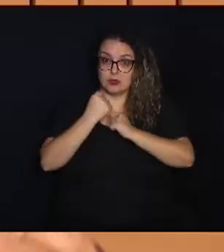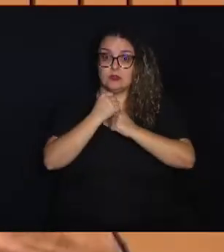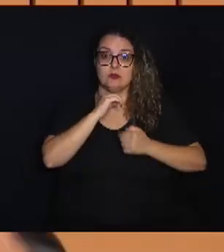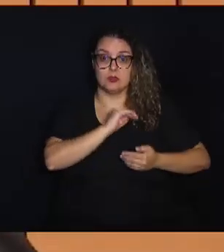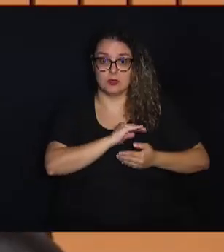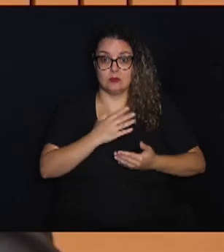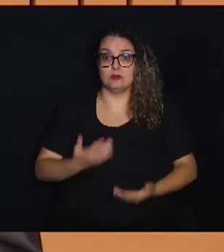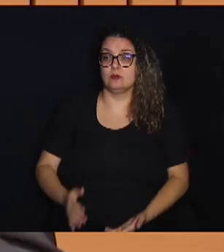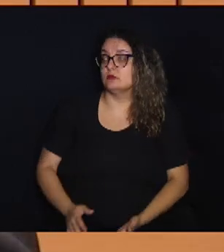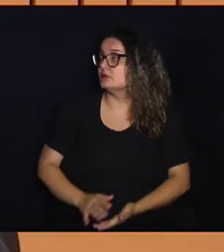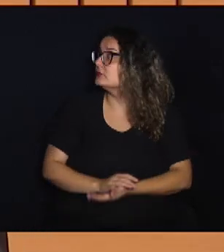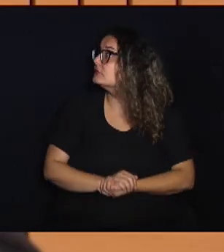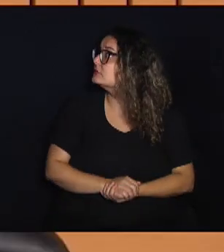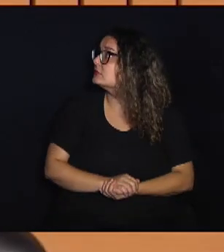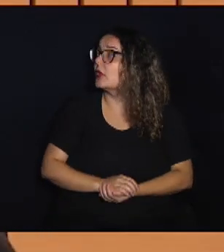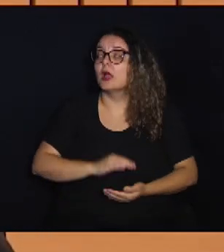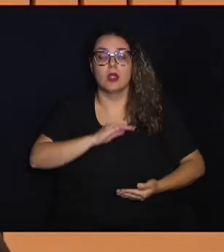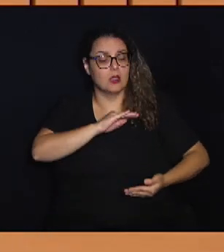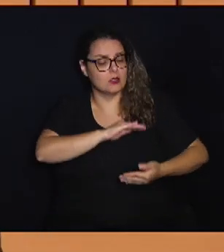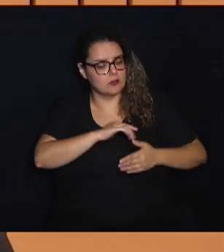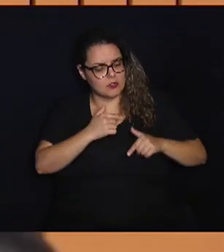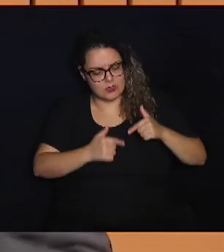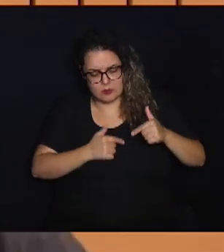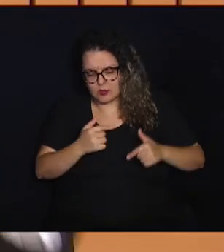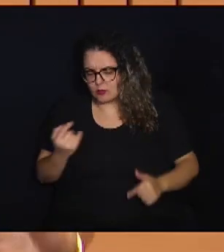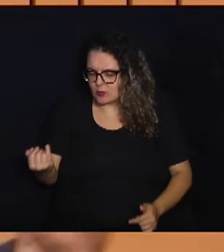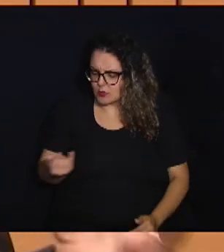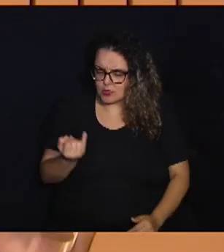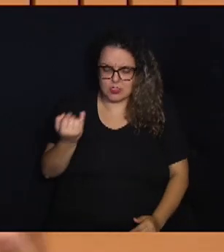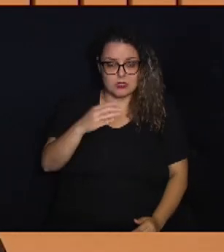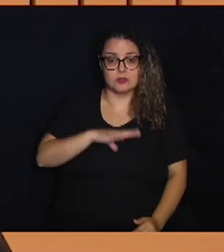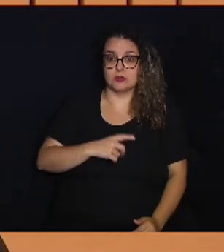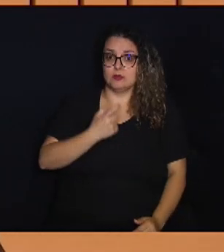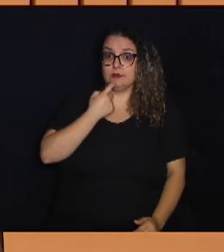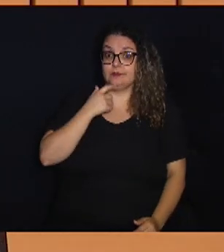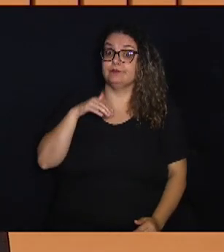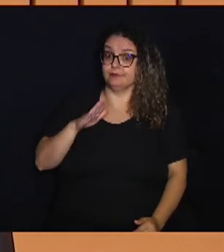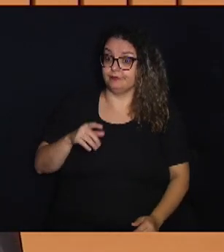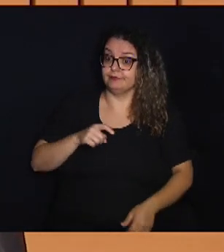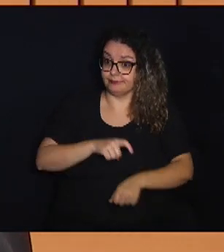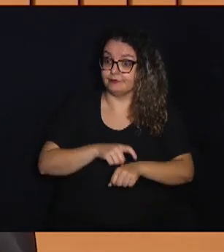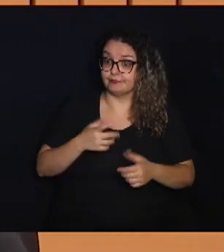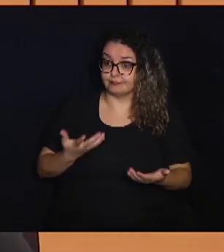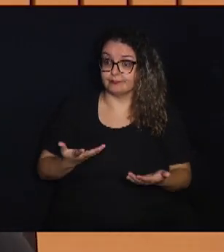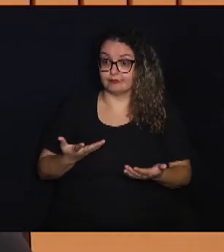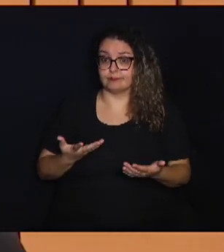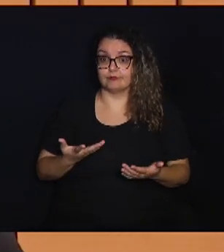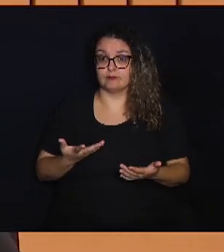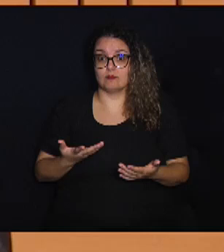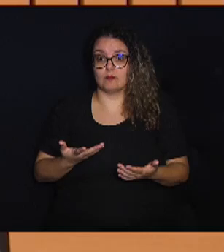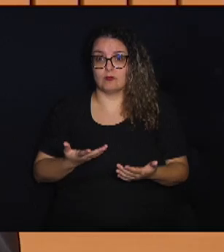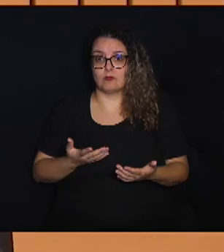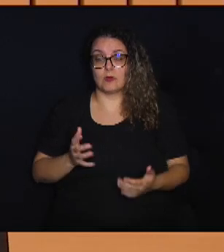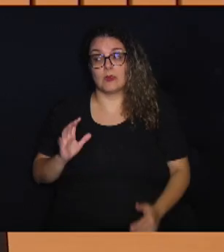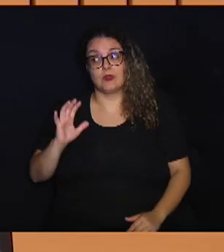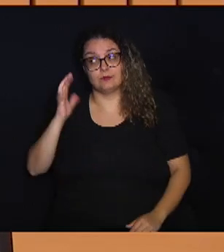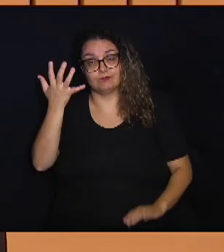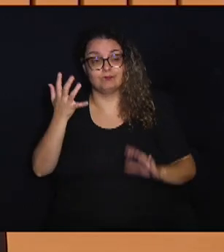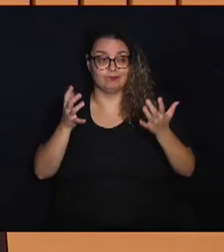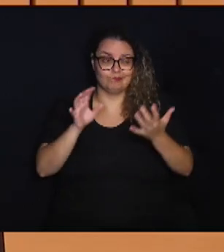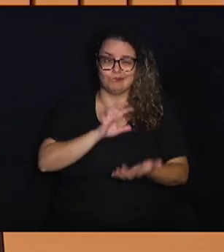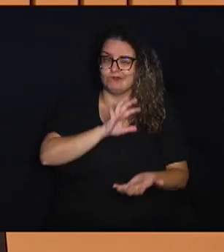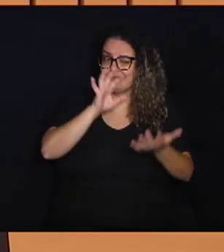Defesa Civil tem um trabalho importantíssimo na cidade, ainda mais nesse momento desses acontecimentos